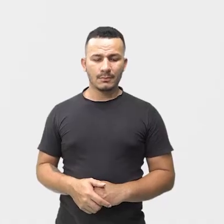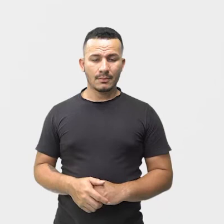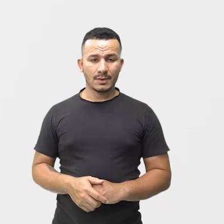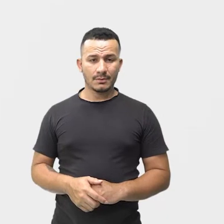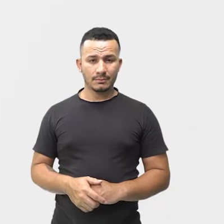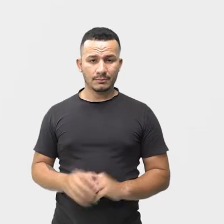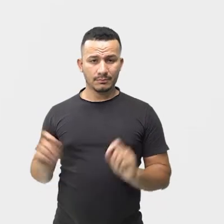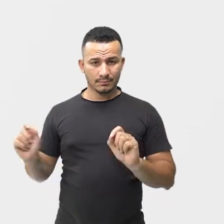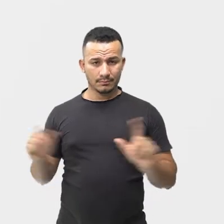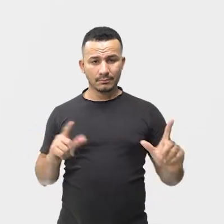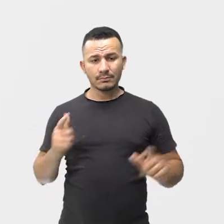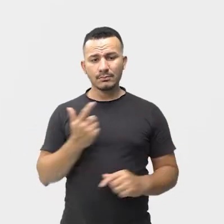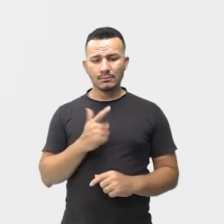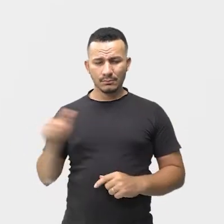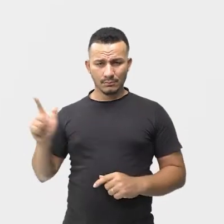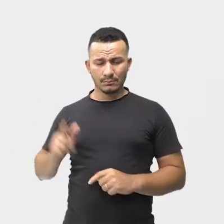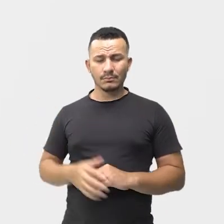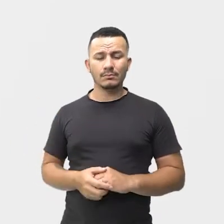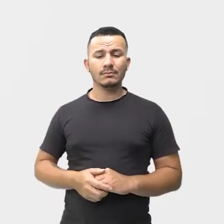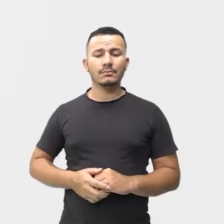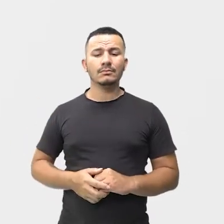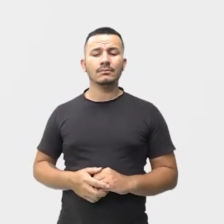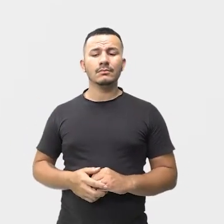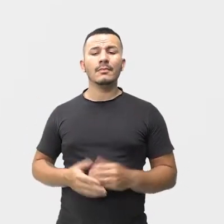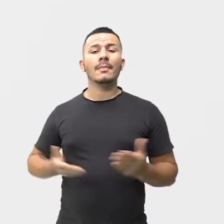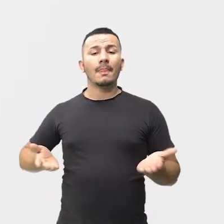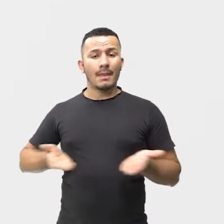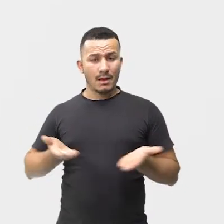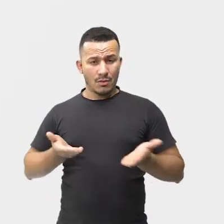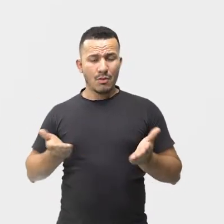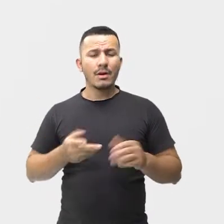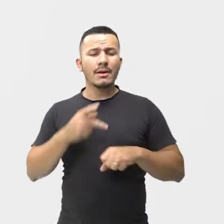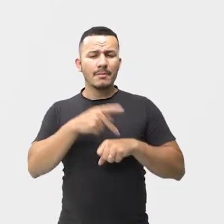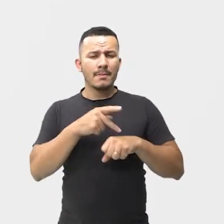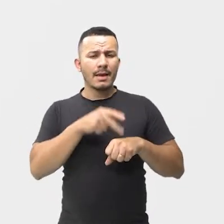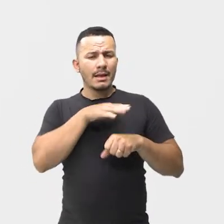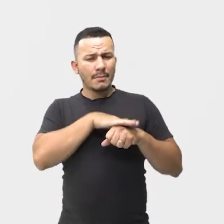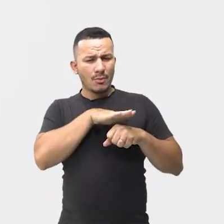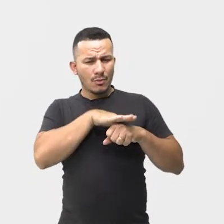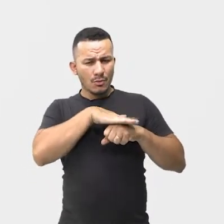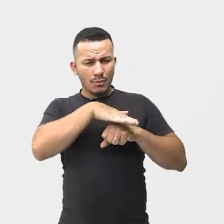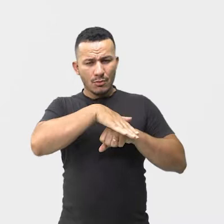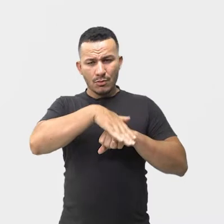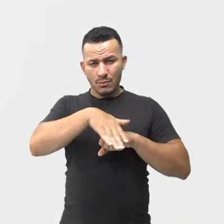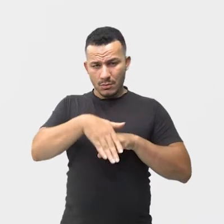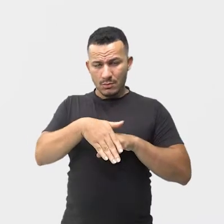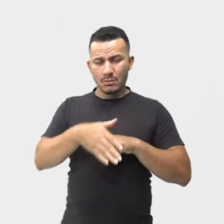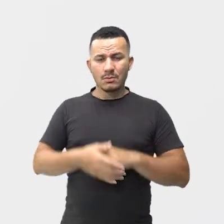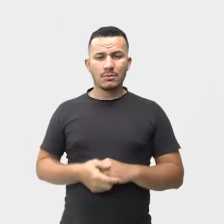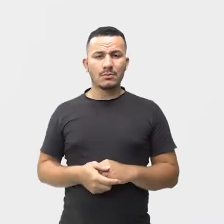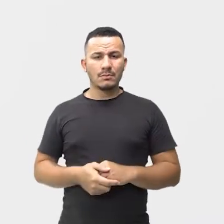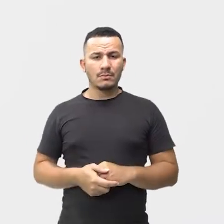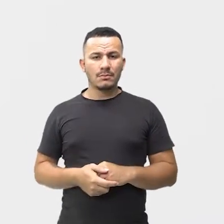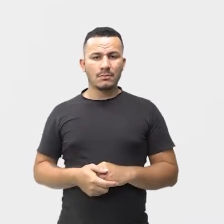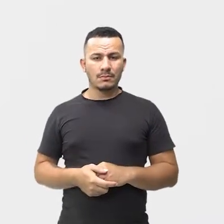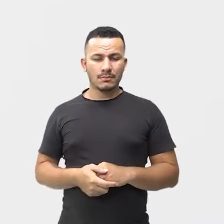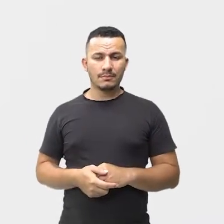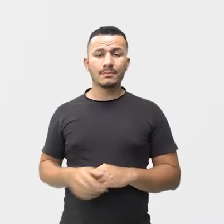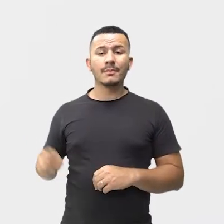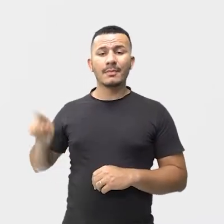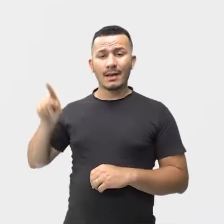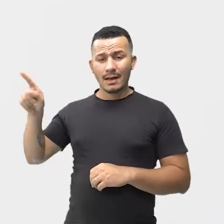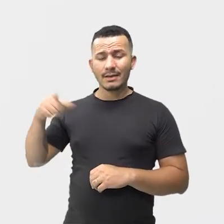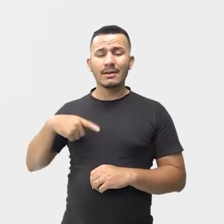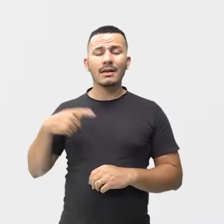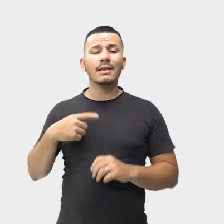outro período, neolítico ou idade da pedra polida. Nesse período,